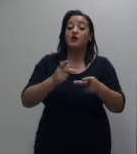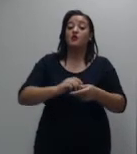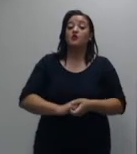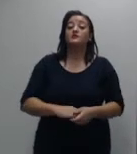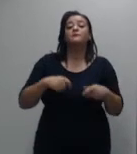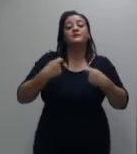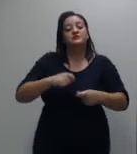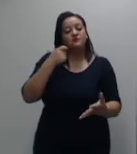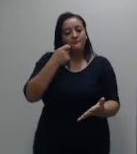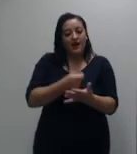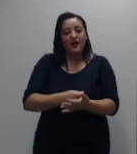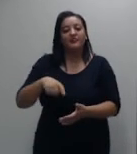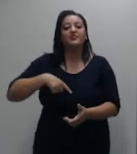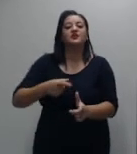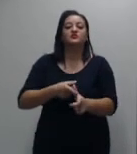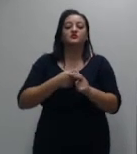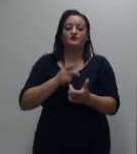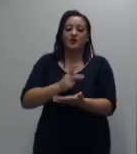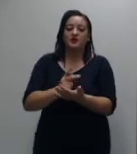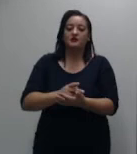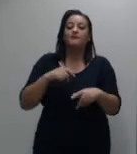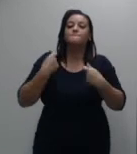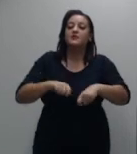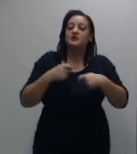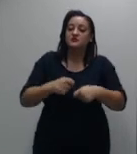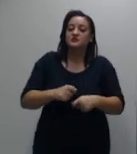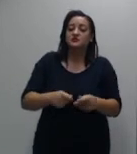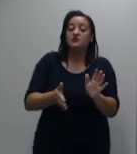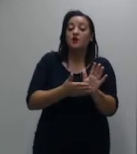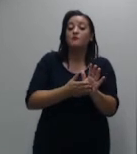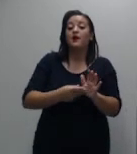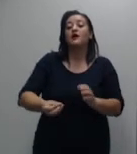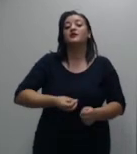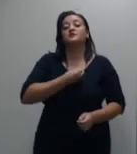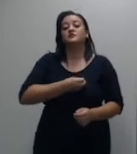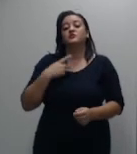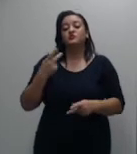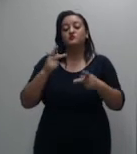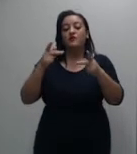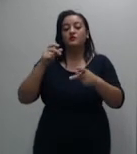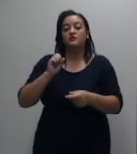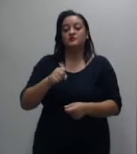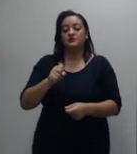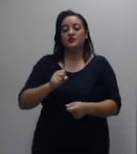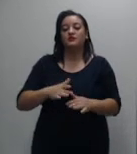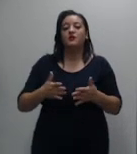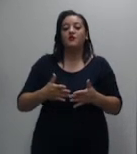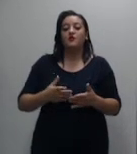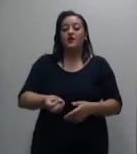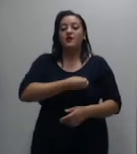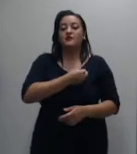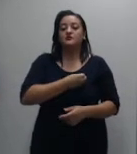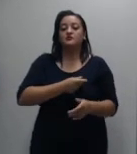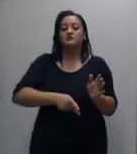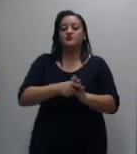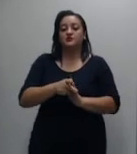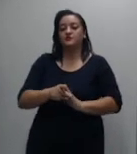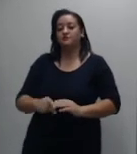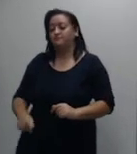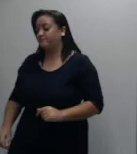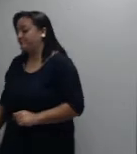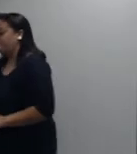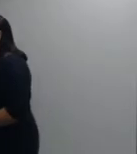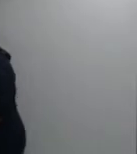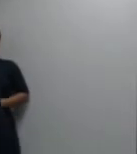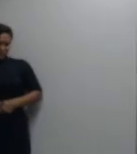ainda em aberto e não foram cobrados Então existe valor feito não existe interesse para o processamento e no tocante